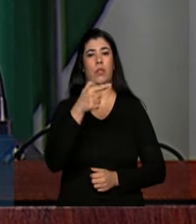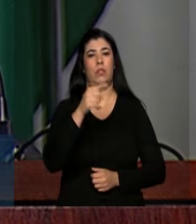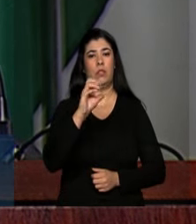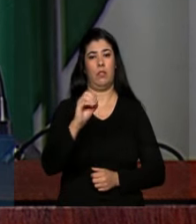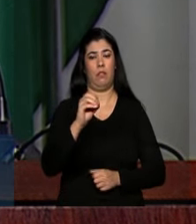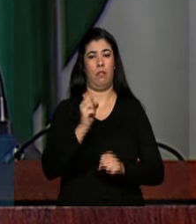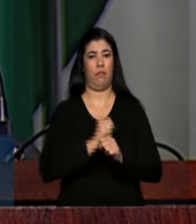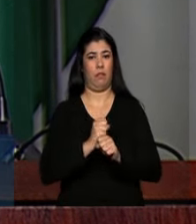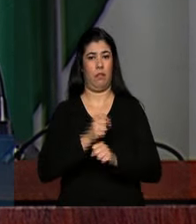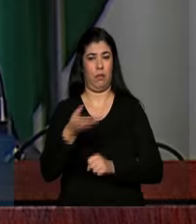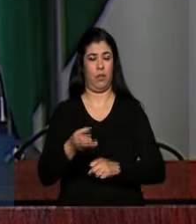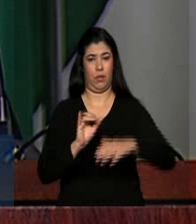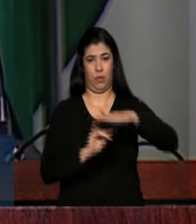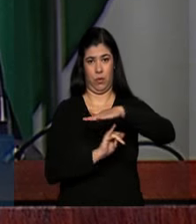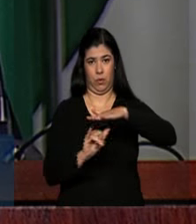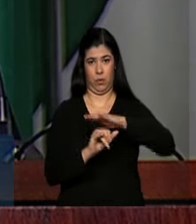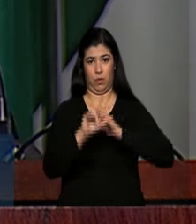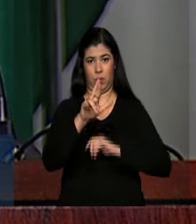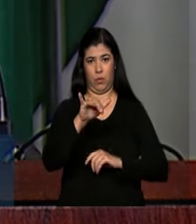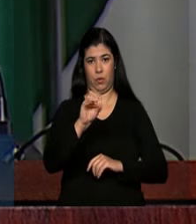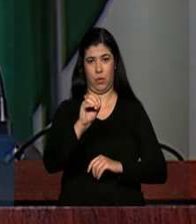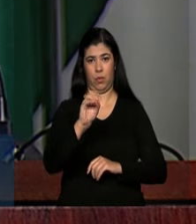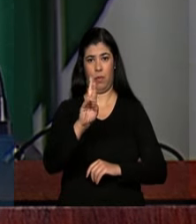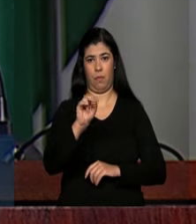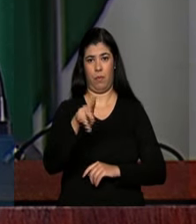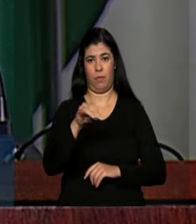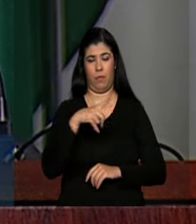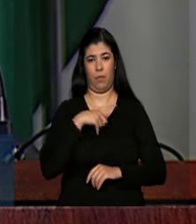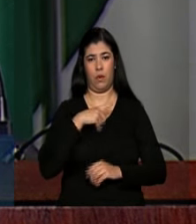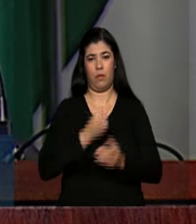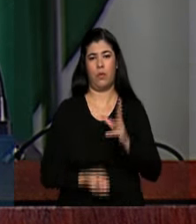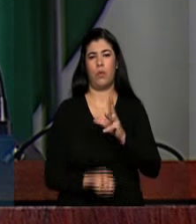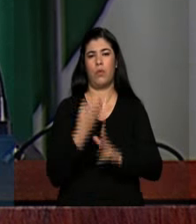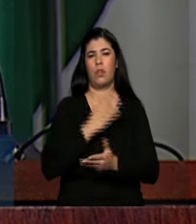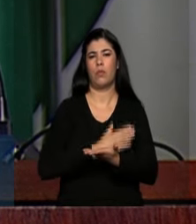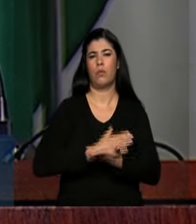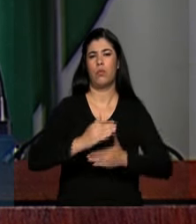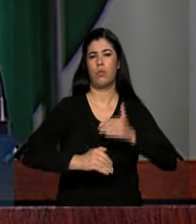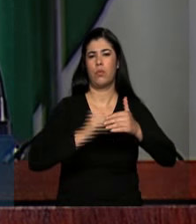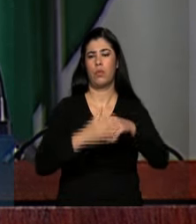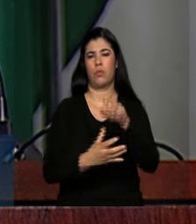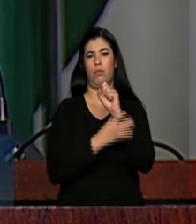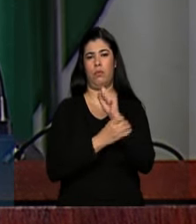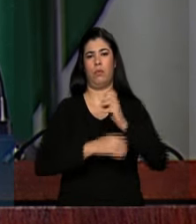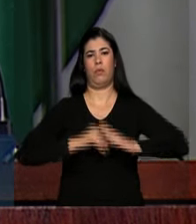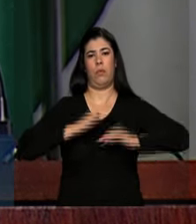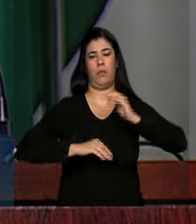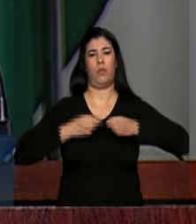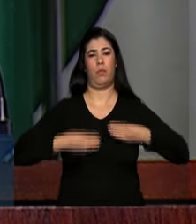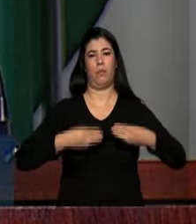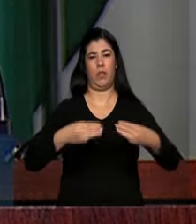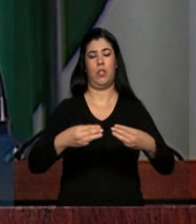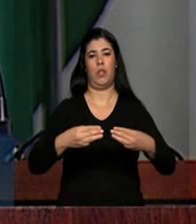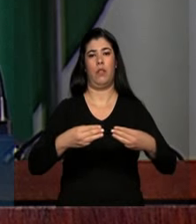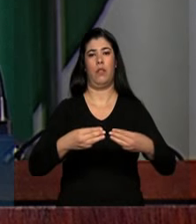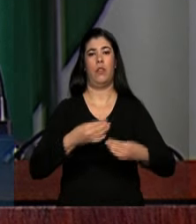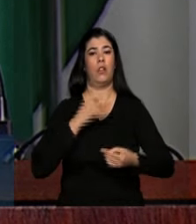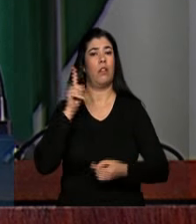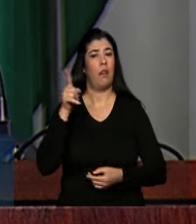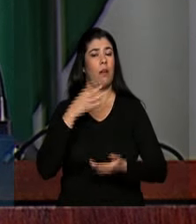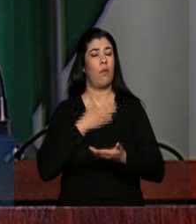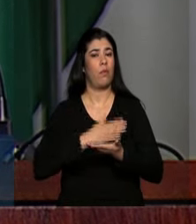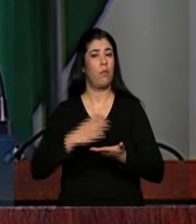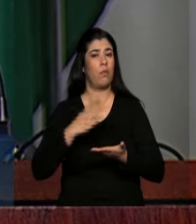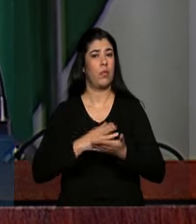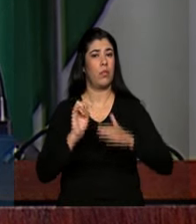Branco, que desde sua criação ajuda a assegurar o profissionalismo do nosso Ministério. É lá que começamos